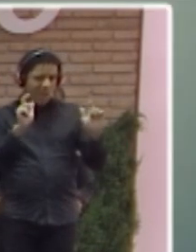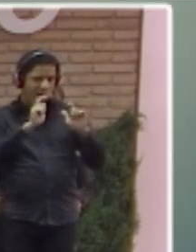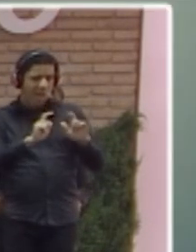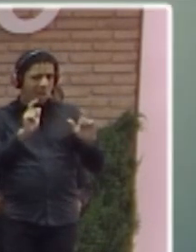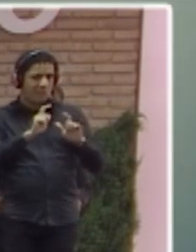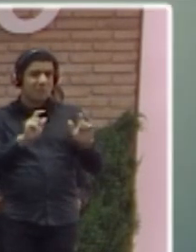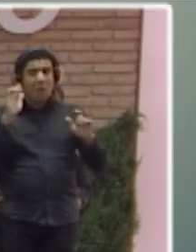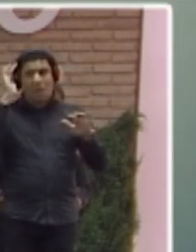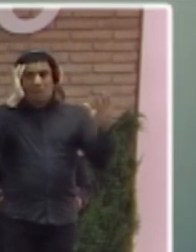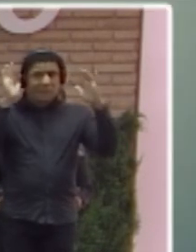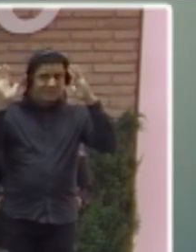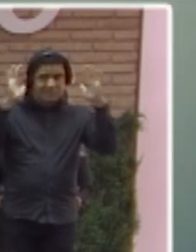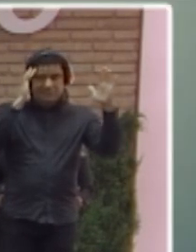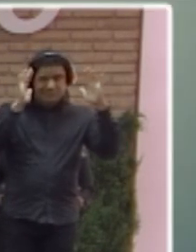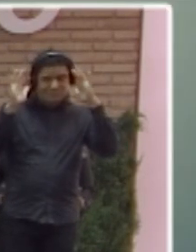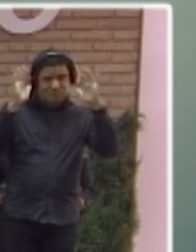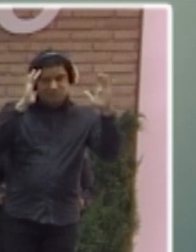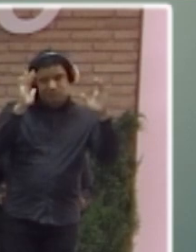diversos